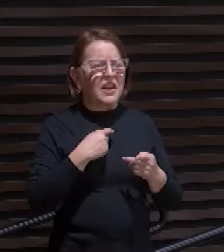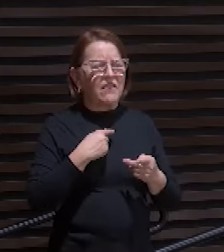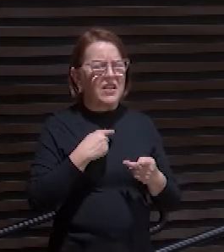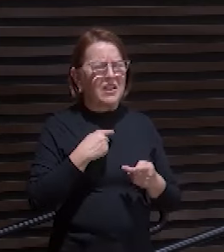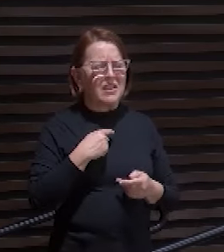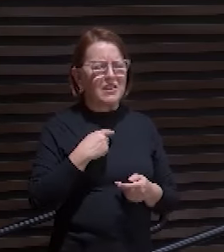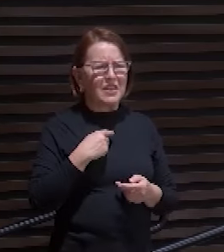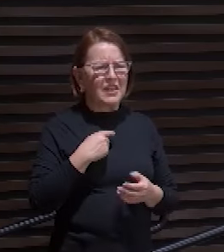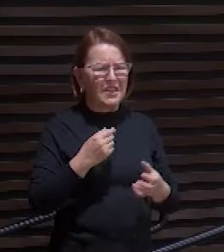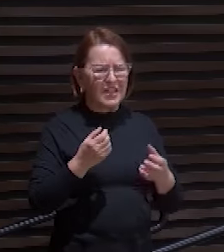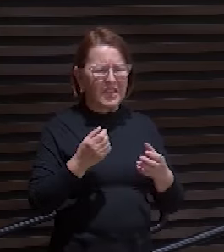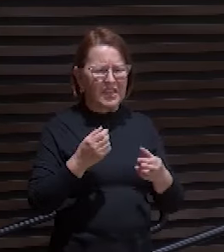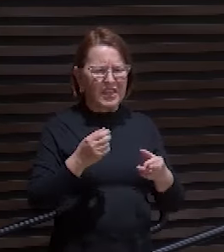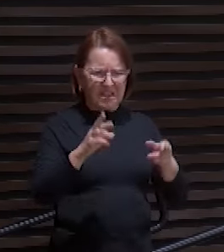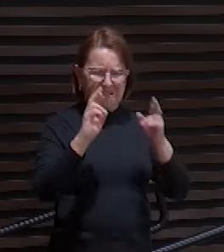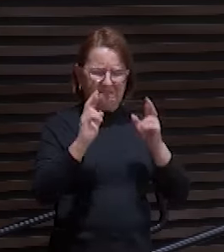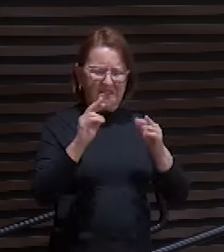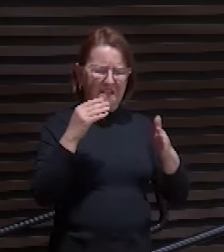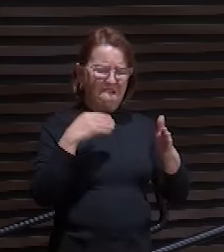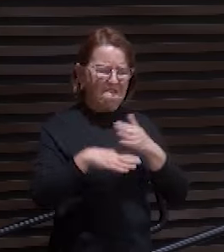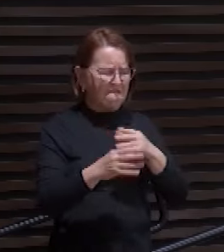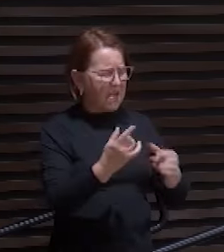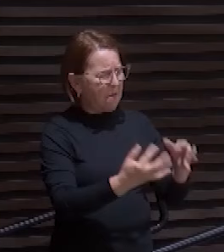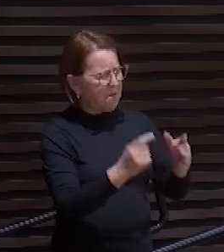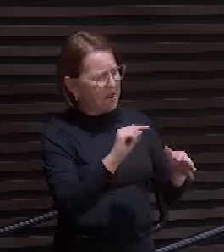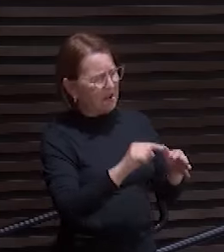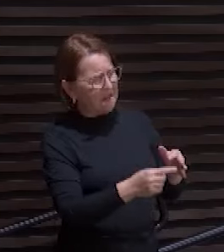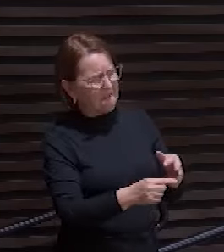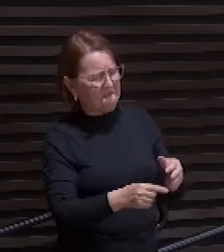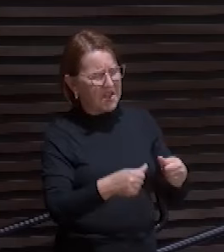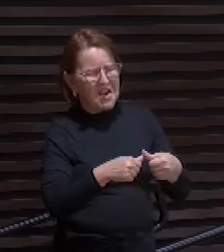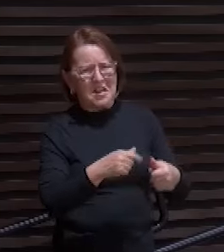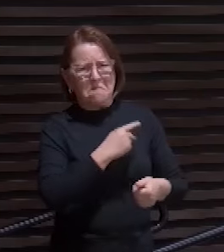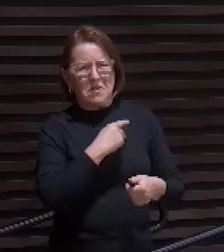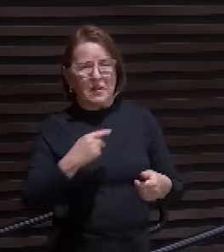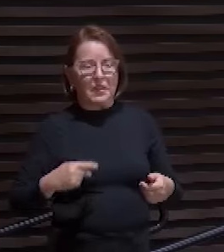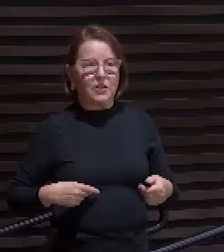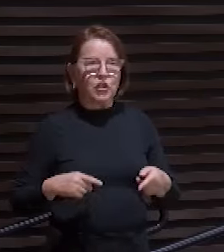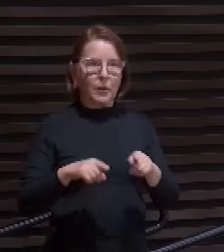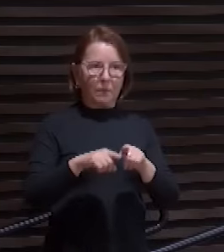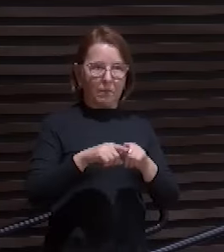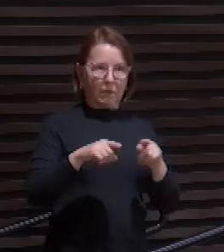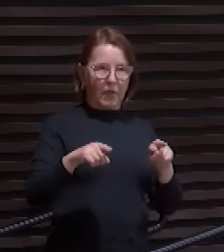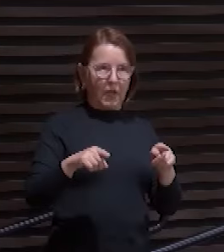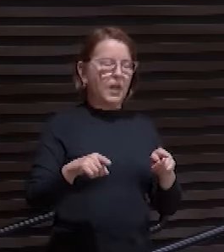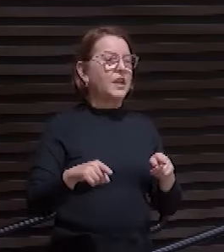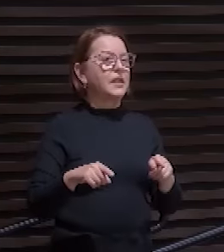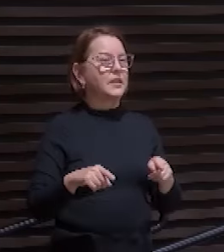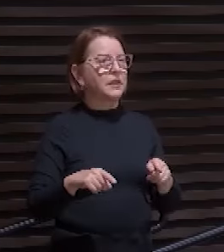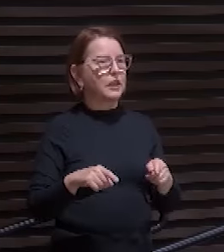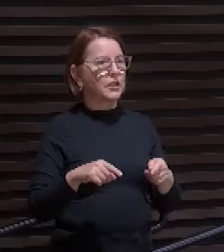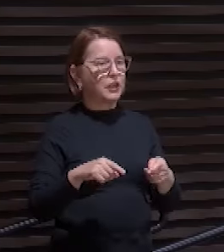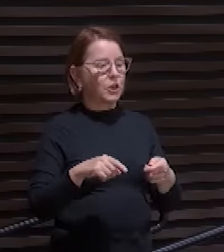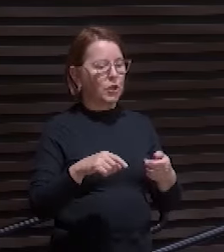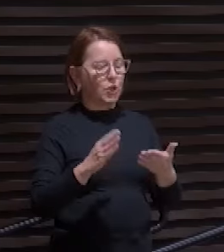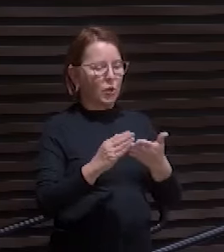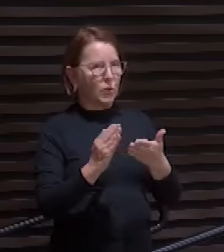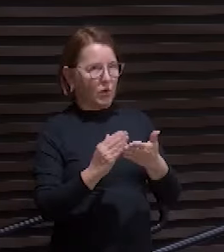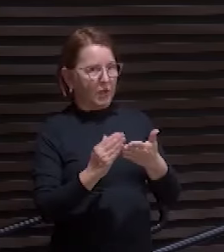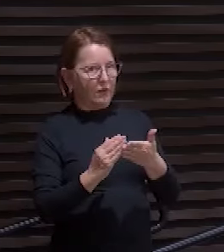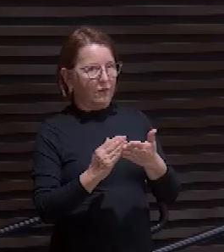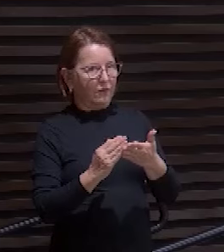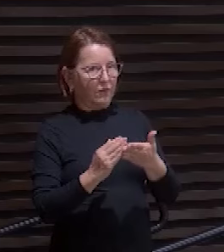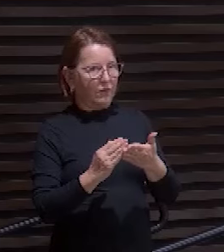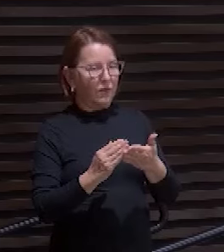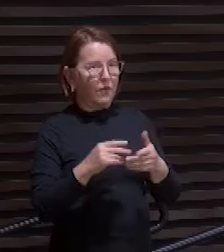desse coisa. Ele dá uma ilustração do inferno naquele livro que você fala: meu Deus, você não